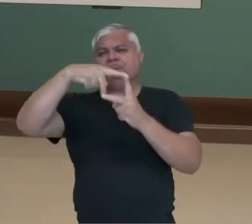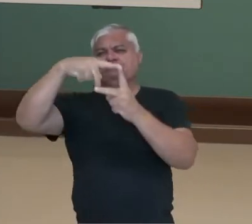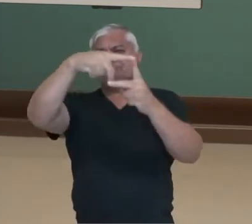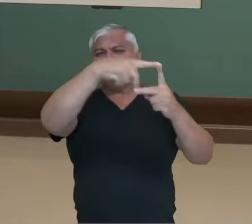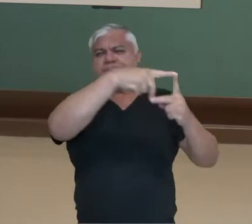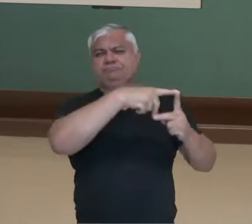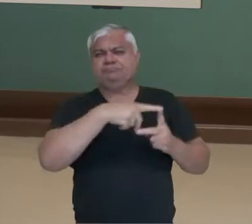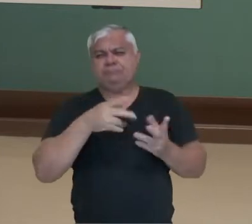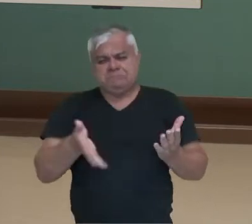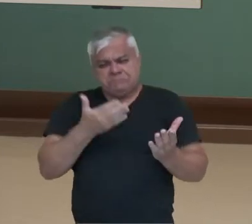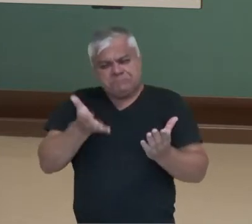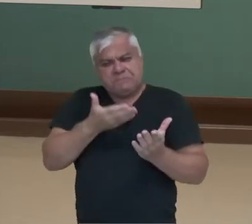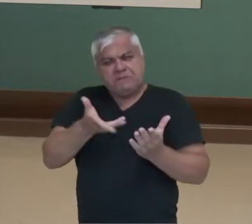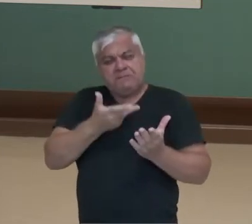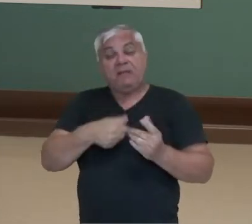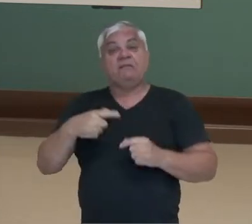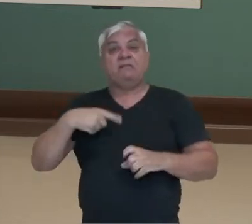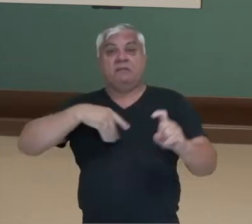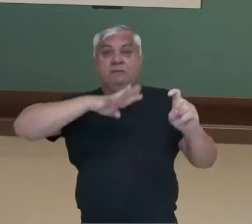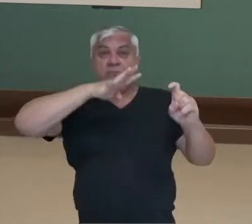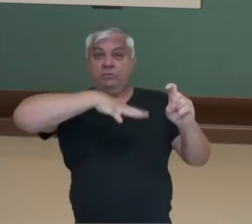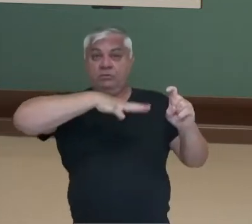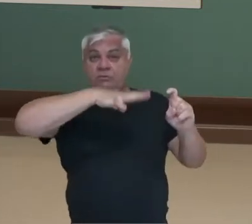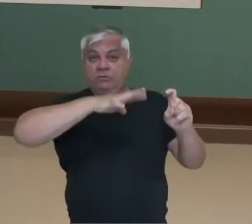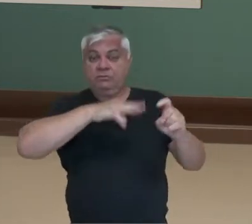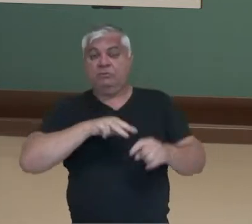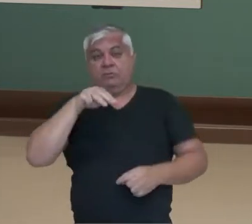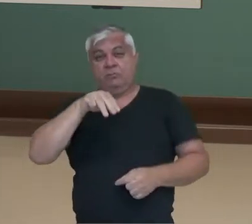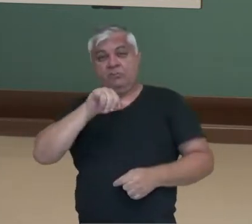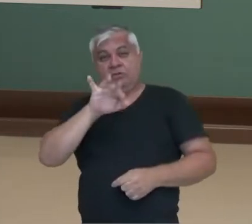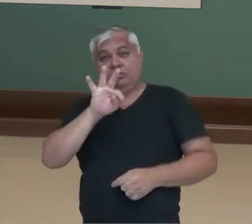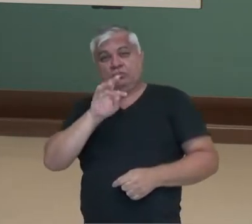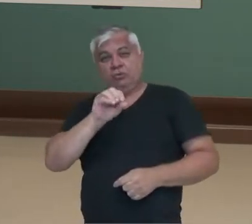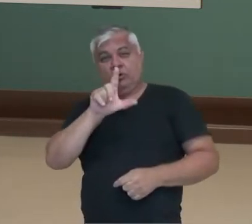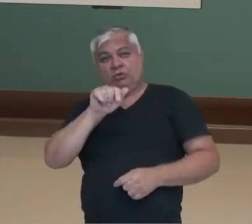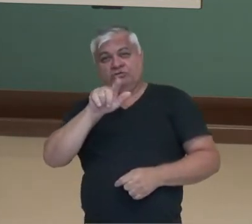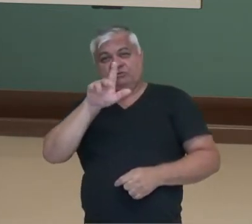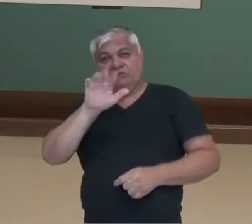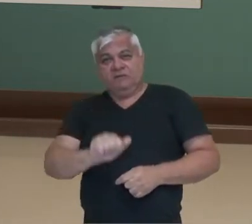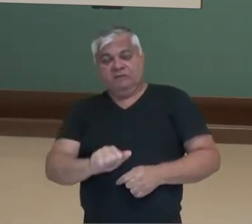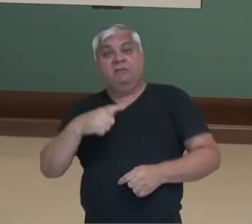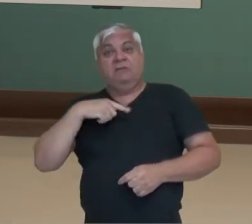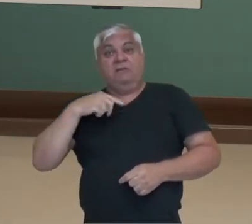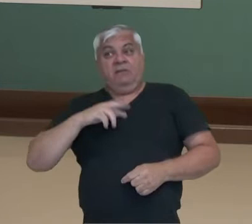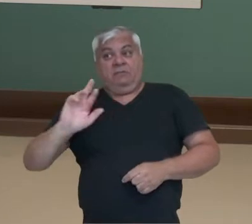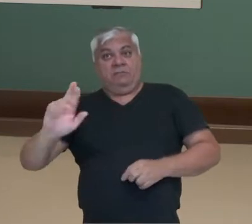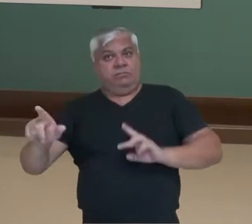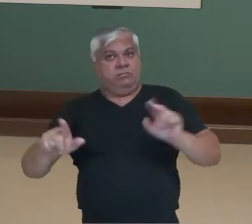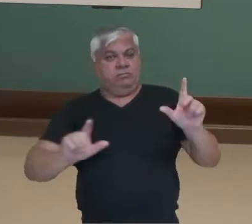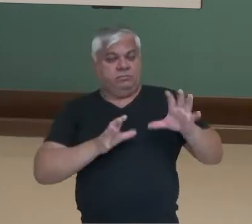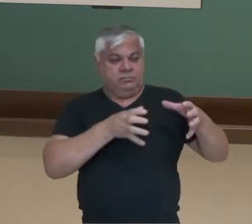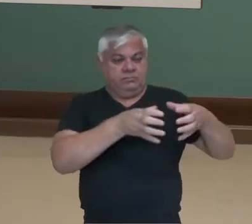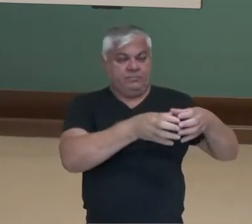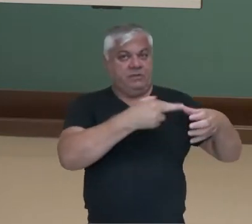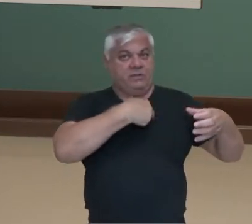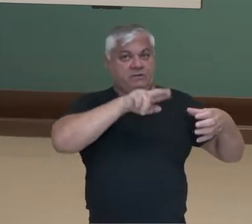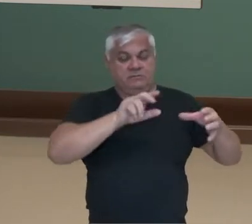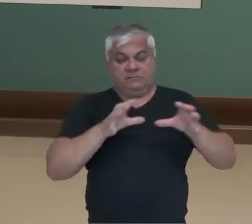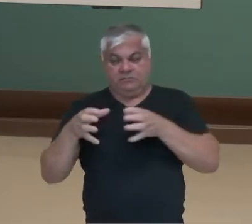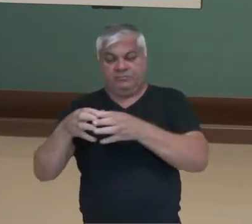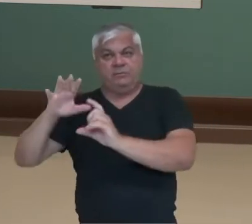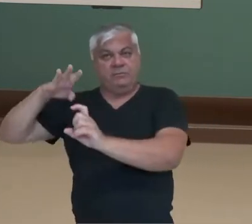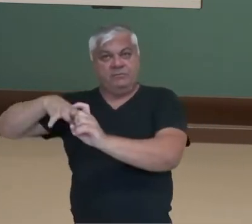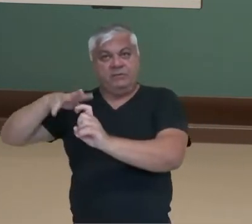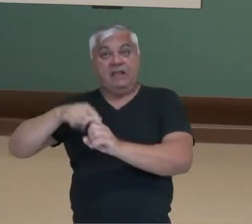e mistura bastante a mitologia um pouco, né? Vamos conhecer um pouco, inclusive diferenciar, né, o que é religião e o que é mitologia, lá no mundo